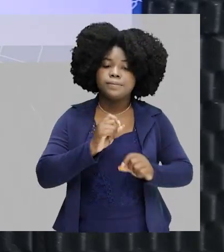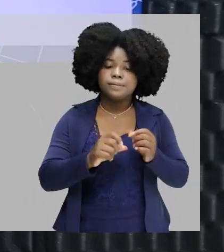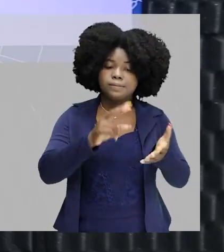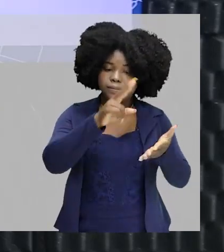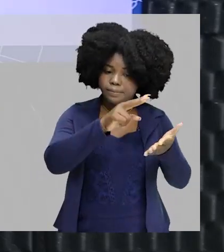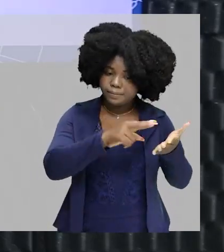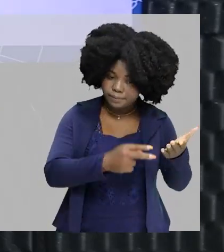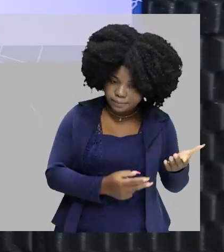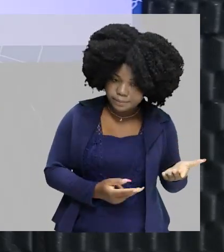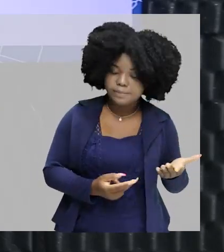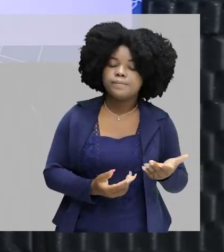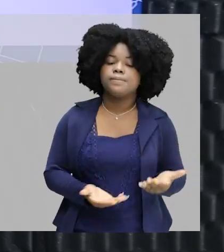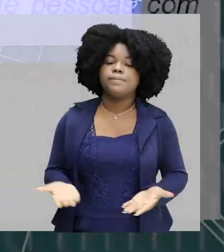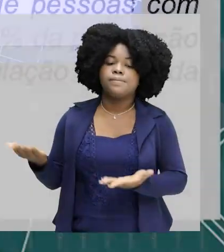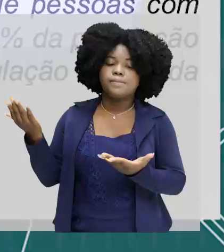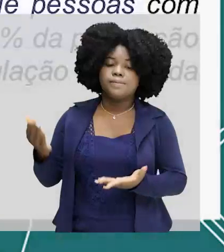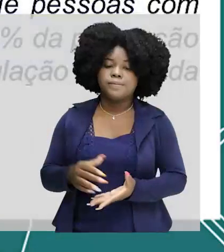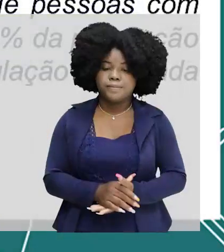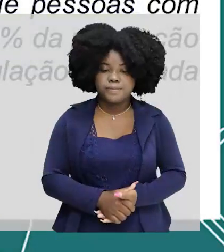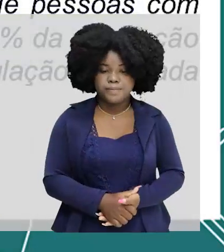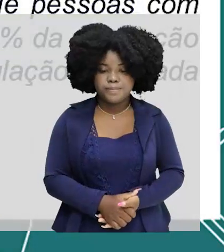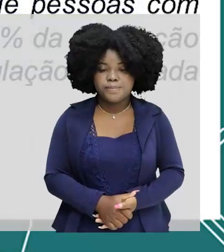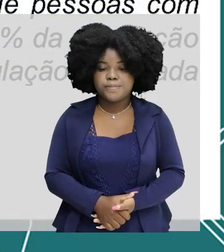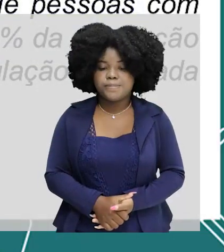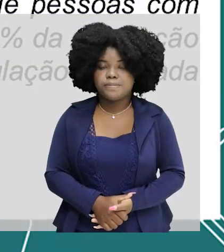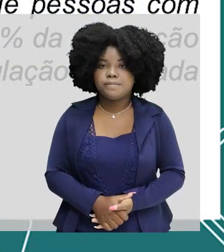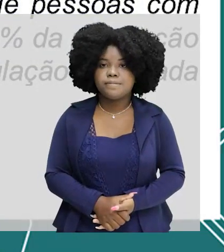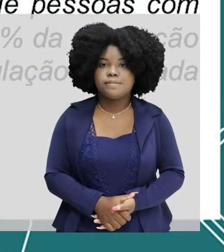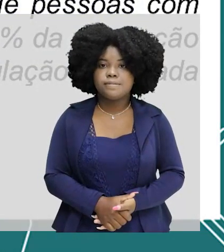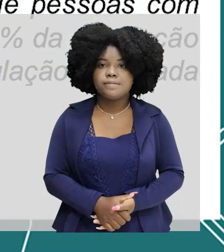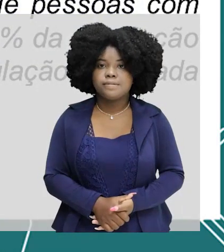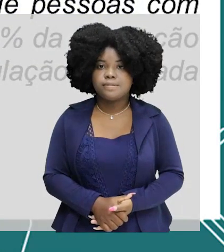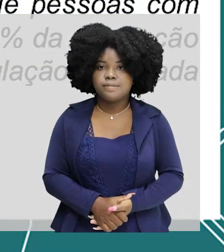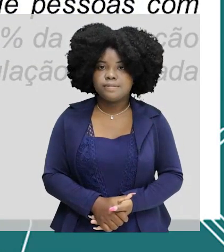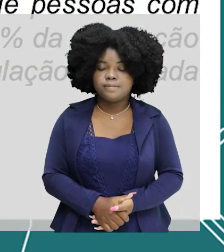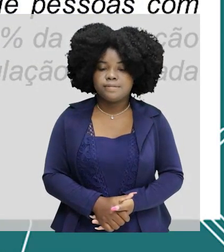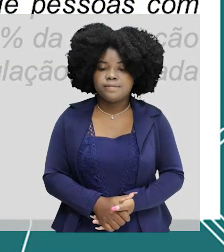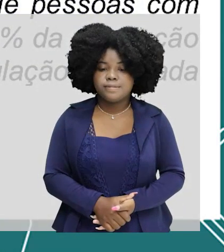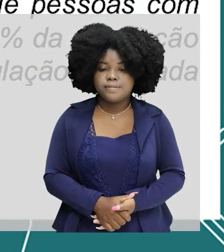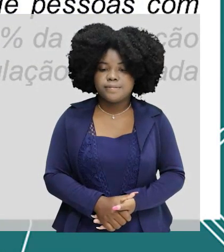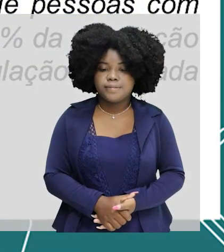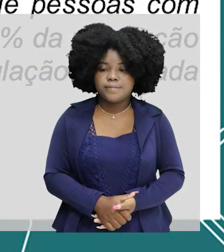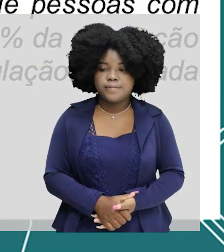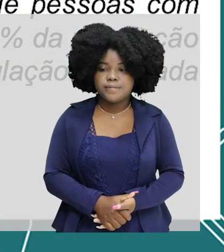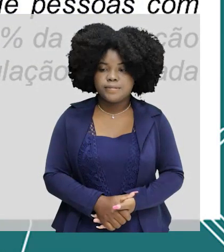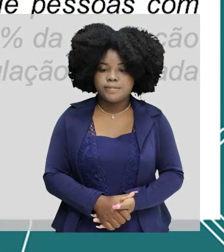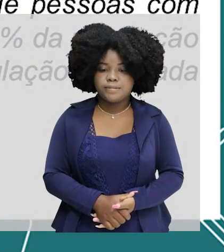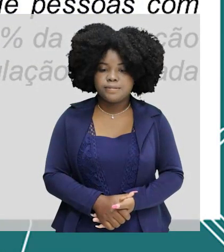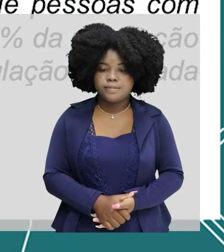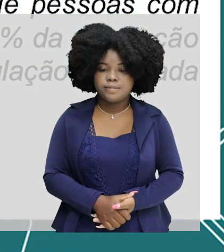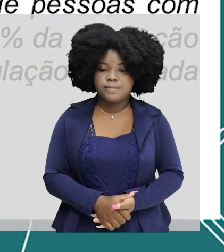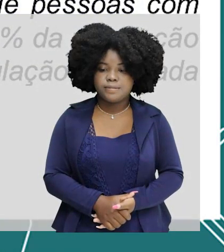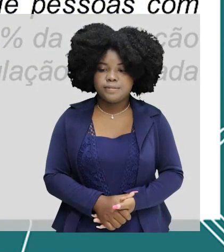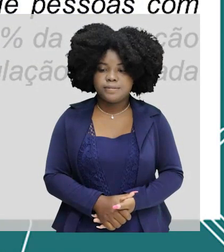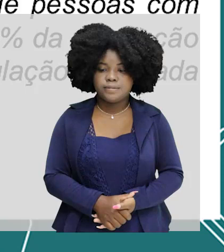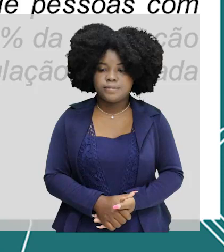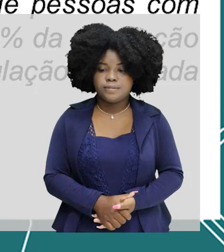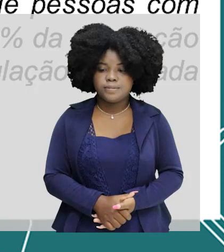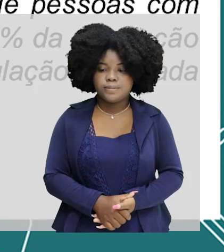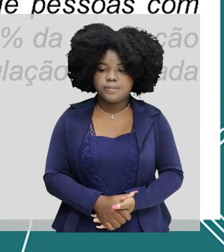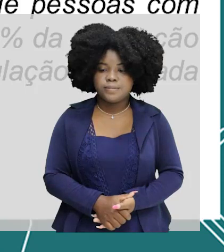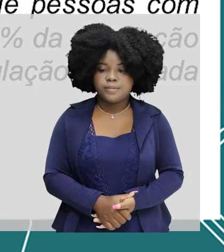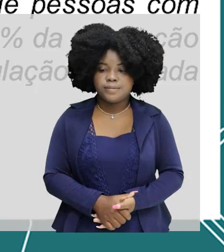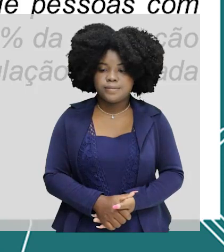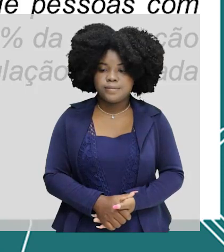né, questão aqui interessante, ele diz o seguinte: o envelhecimento da população está mudando radicalmente as características da população da Europa,